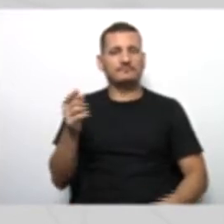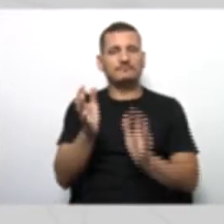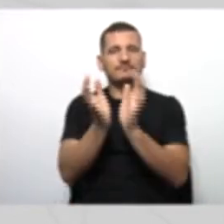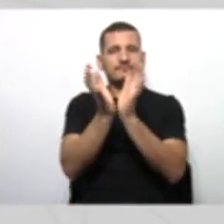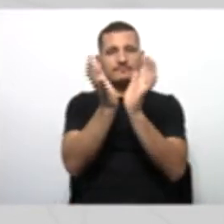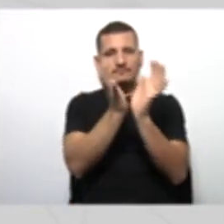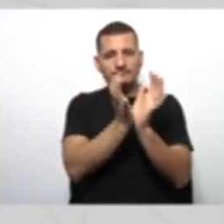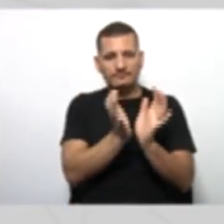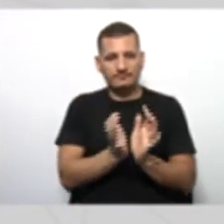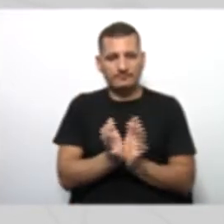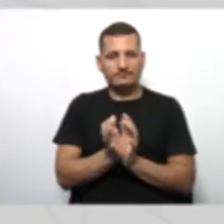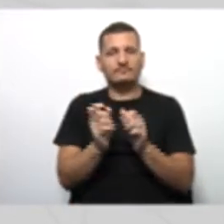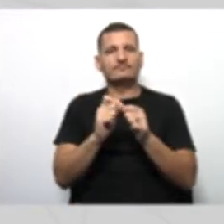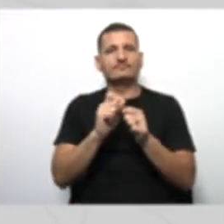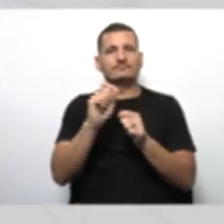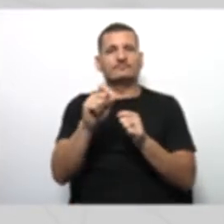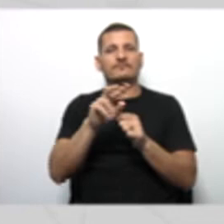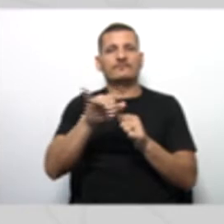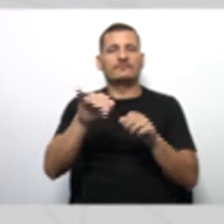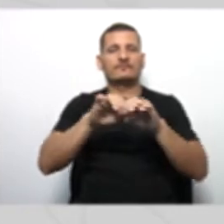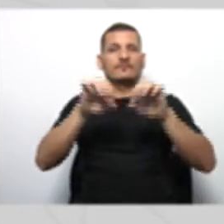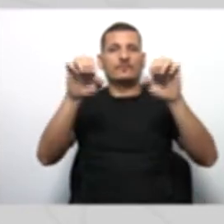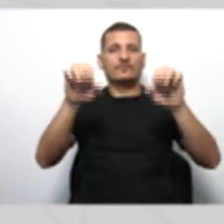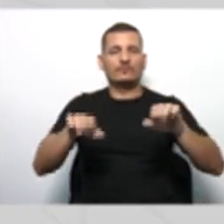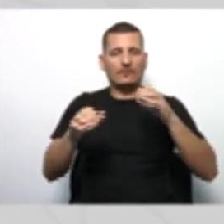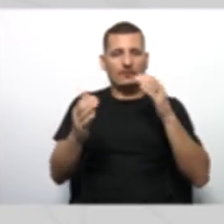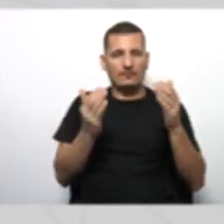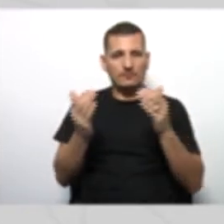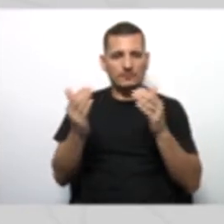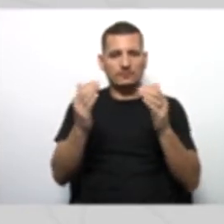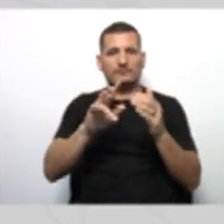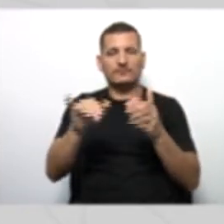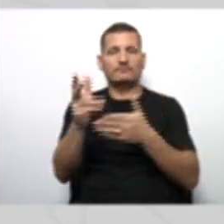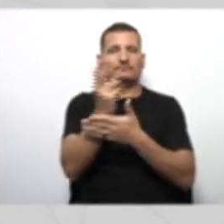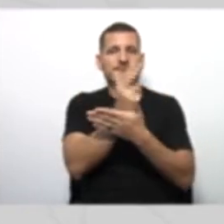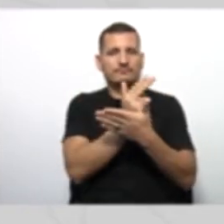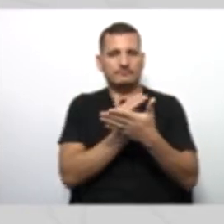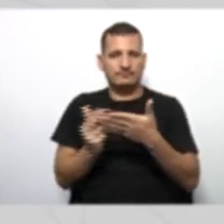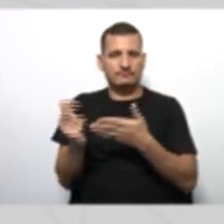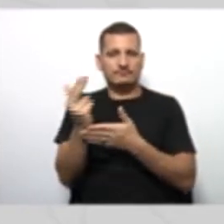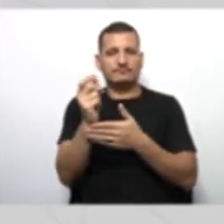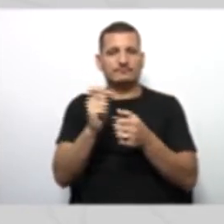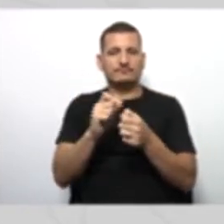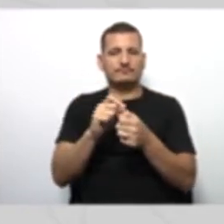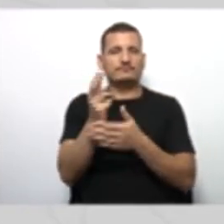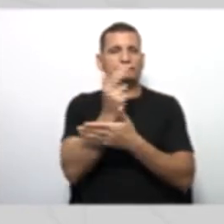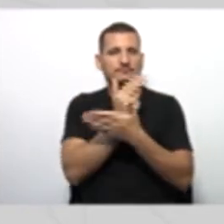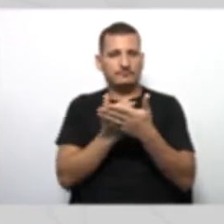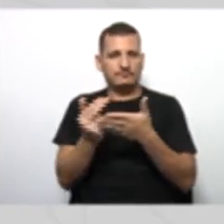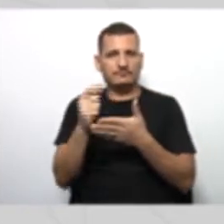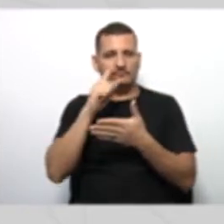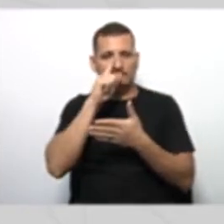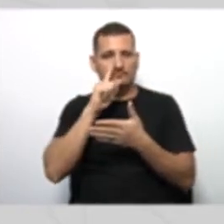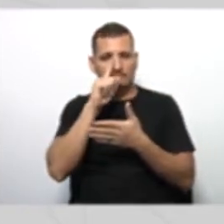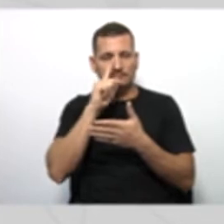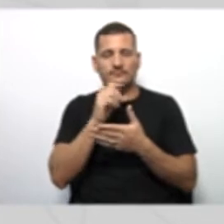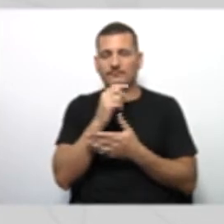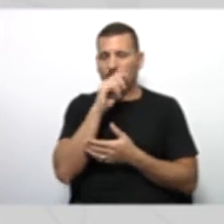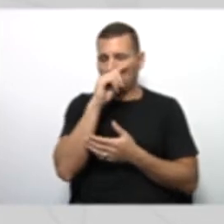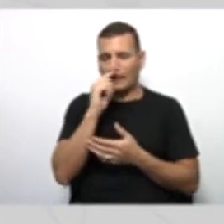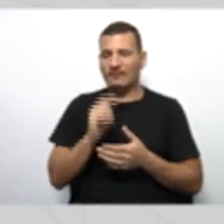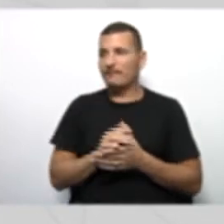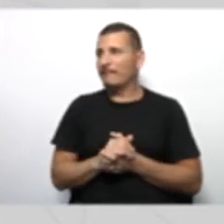exemplo são os riscos da natureza, né? Pode dar uma doida no tempo aqui, temperatura cair de uma vez, e aí aquela minha plantação